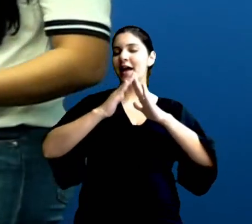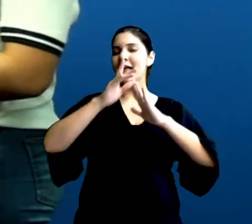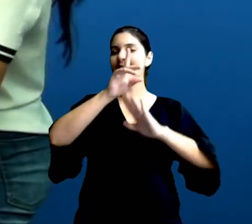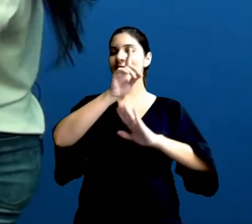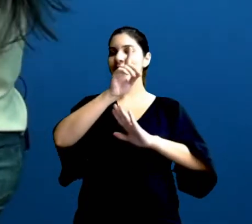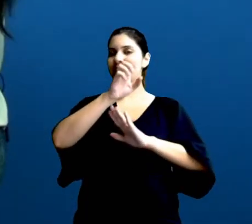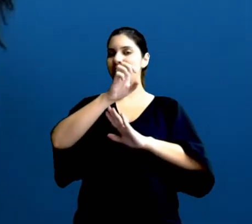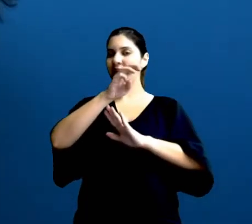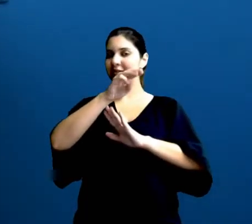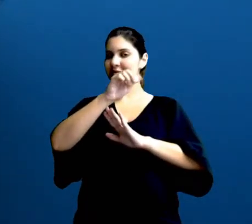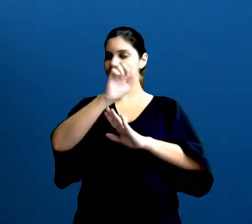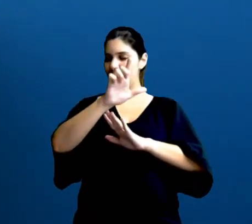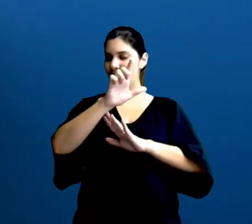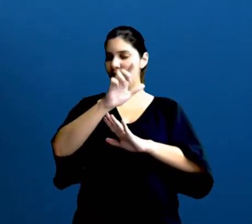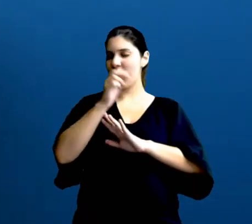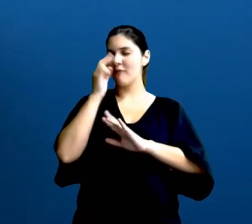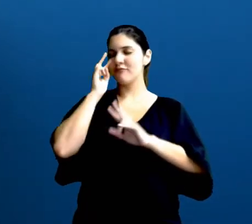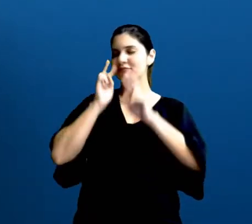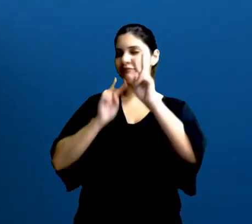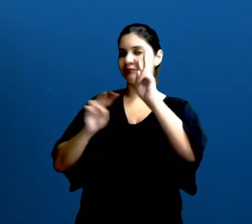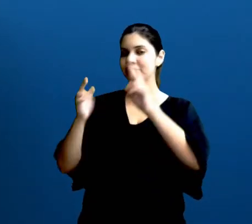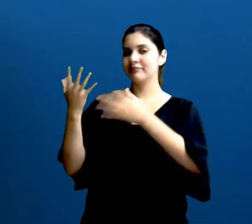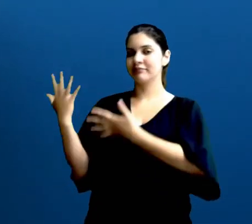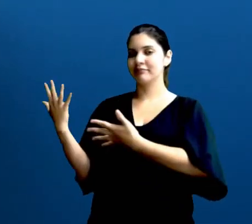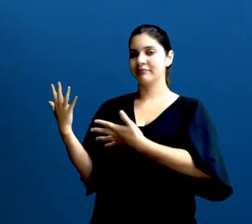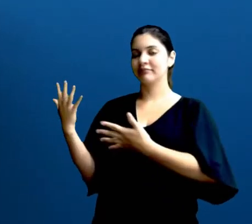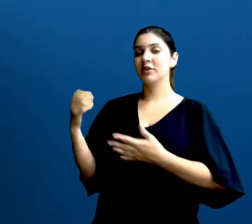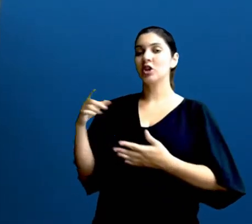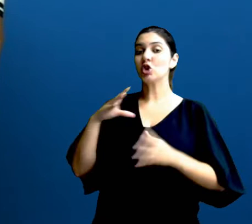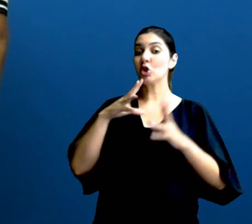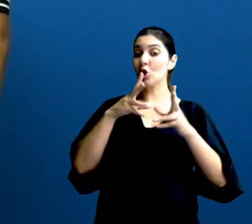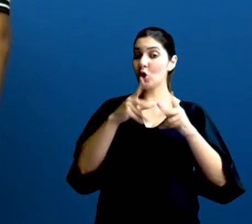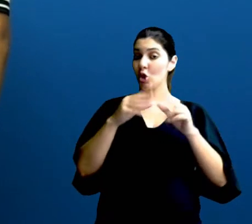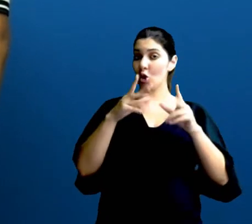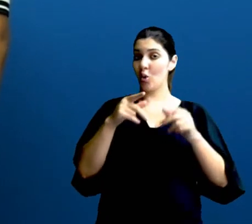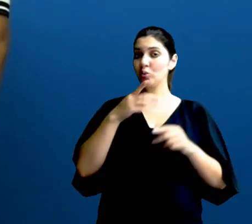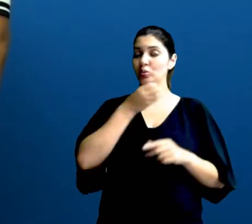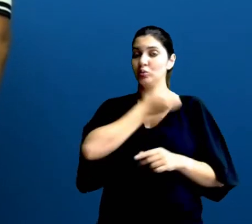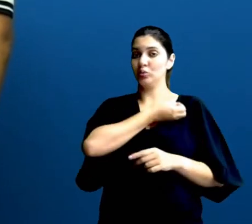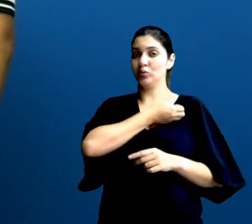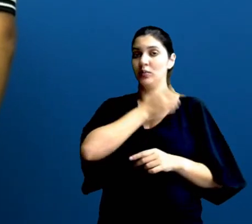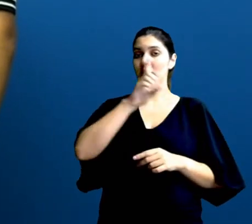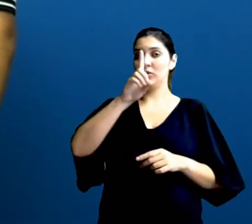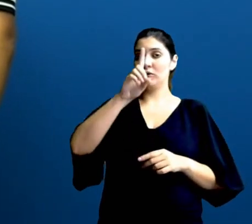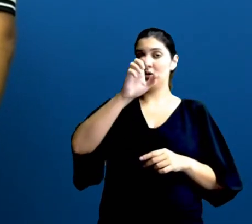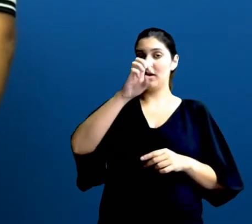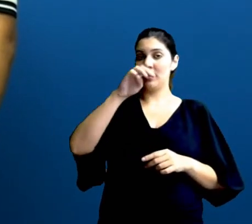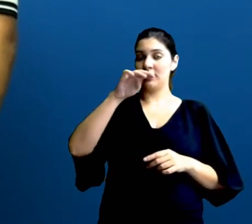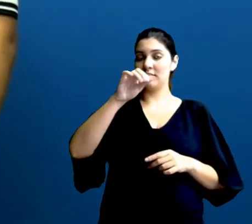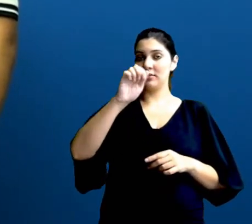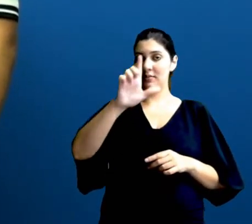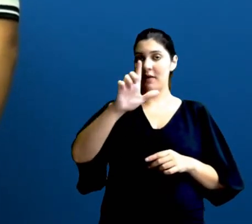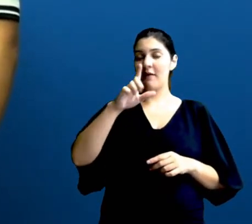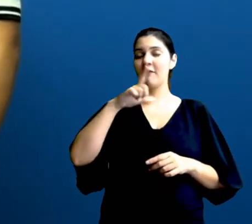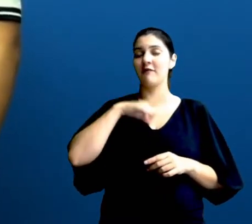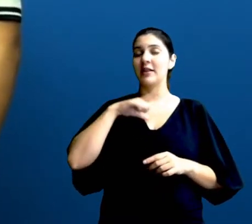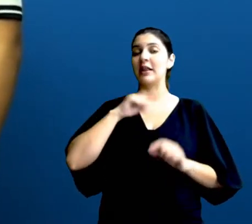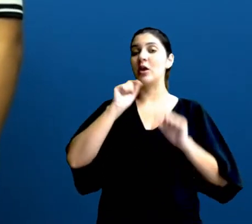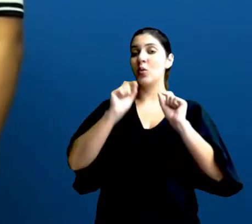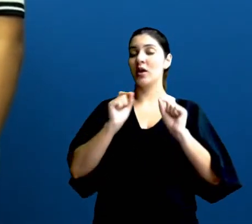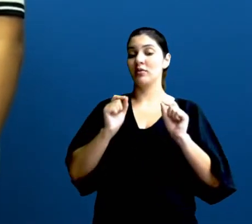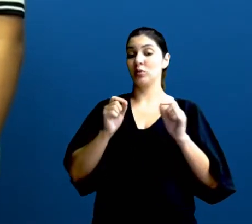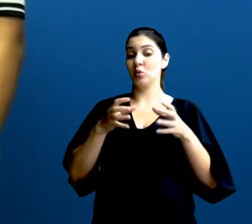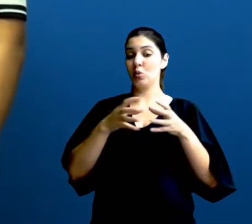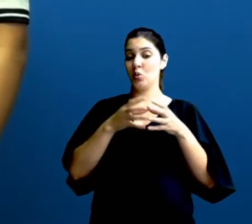muito importantes. Olha aqui, gente. Em todo número decimal, a gente sempre vai ter a parte do